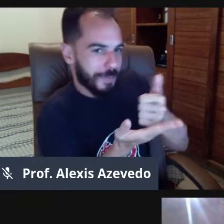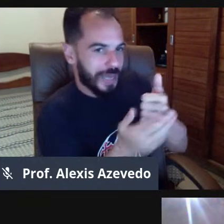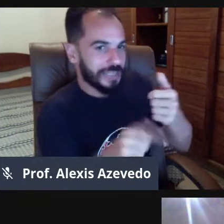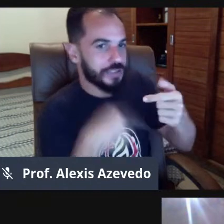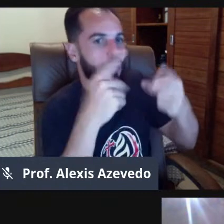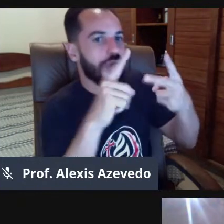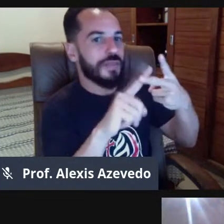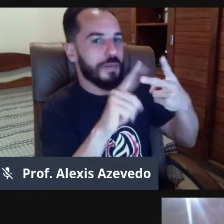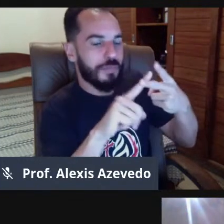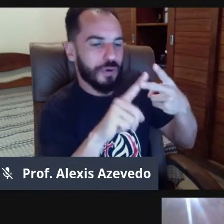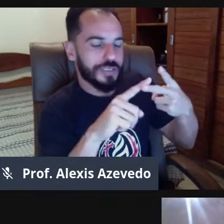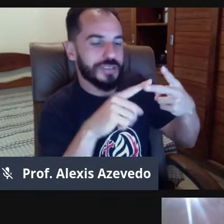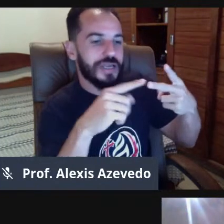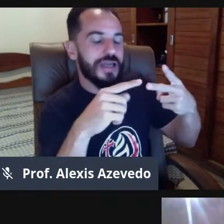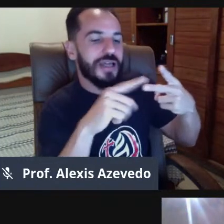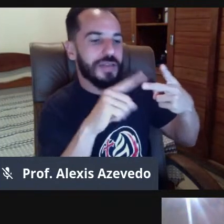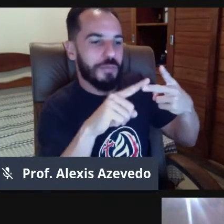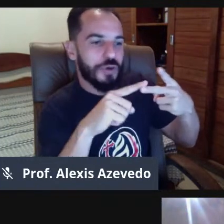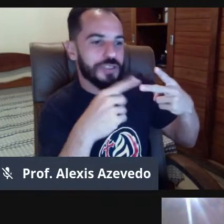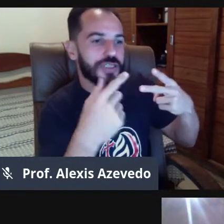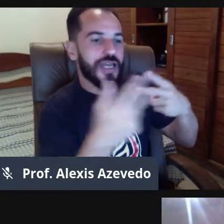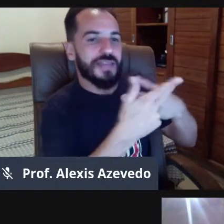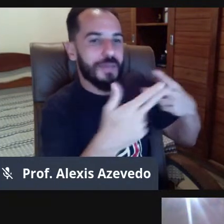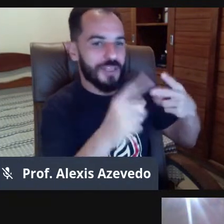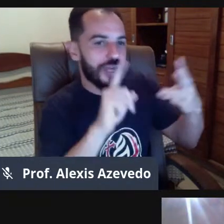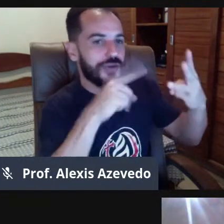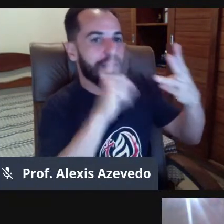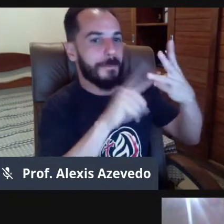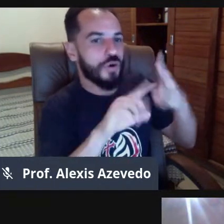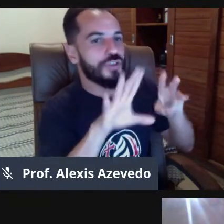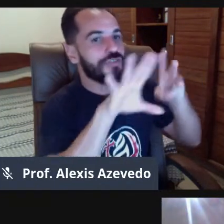preferir manter, né, o seu turno,